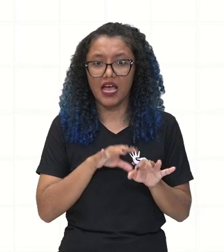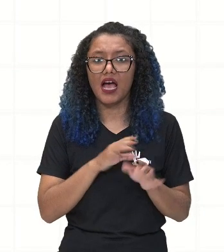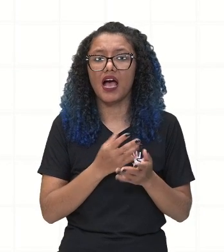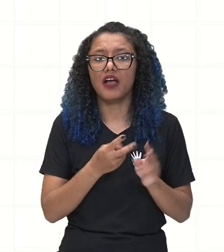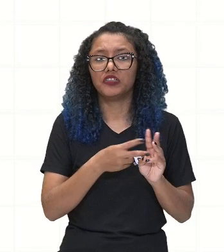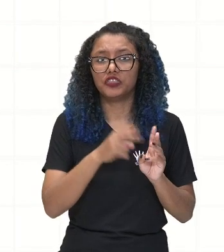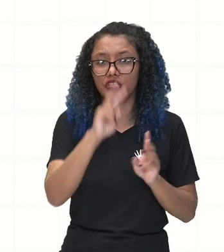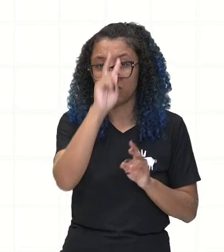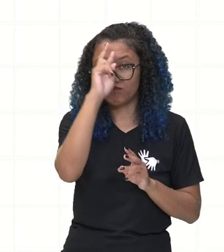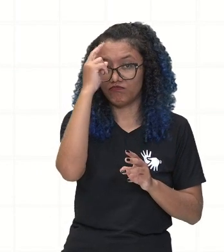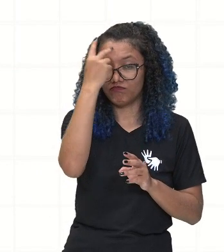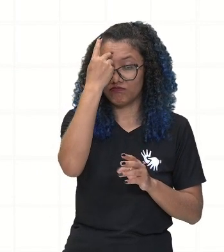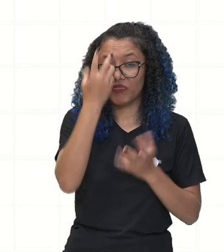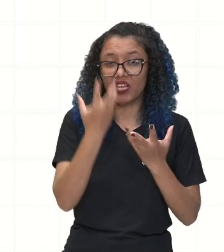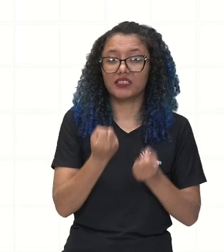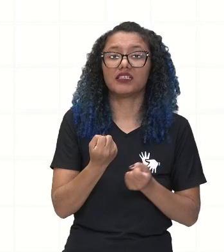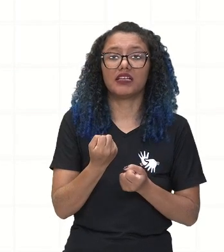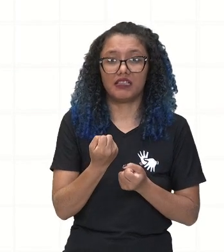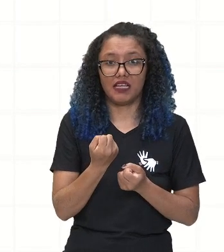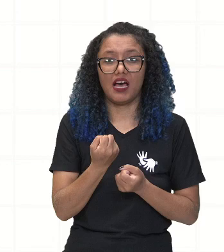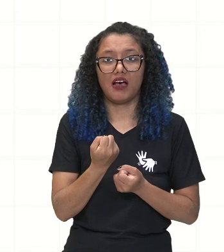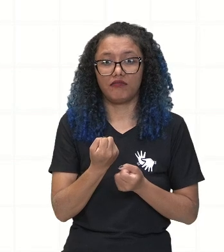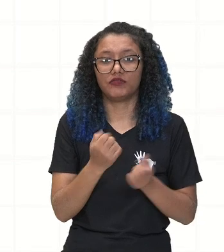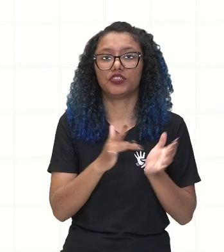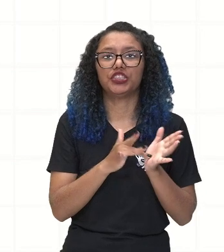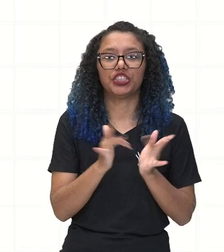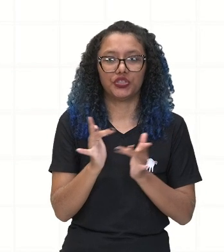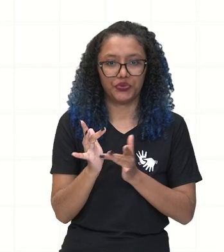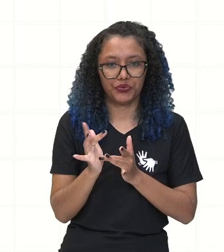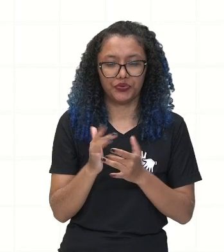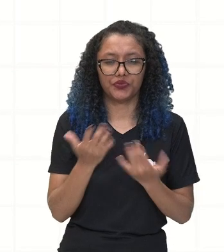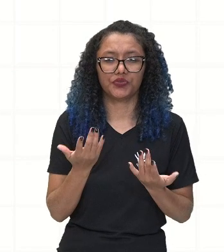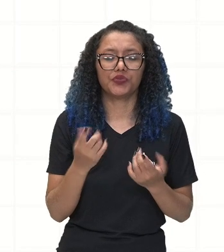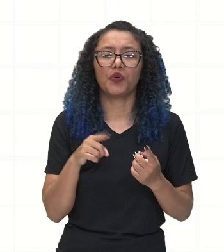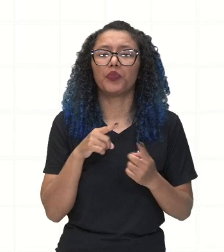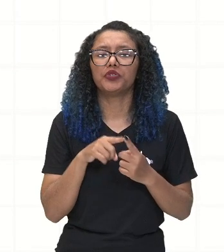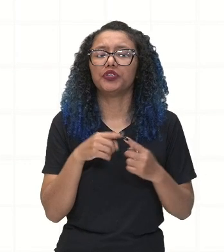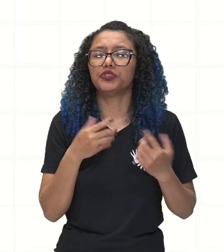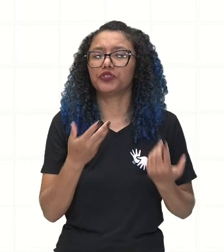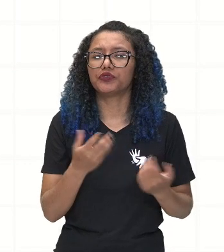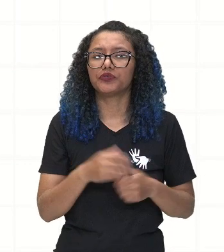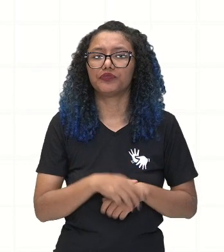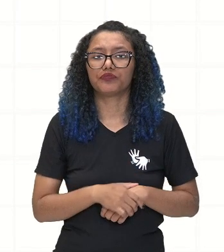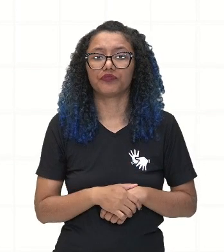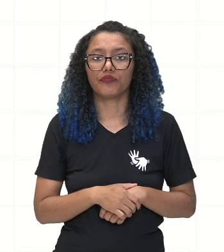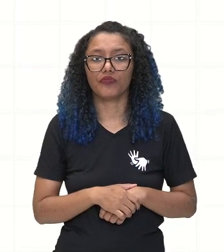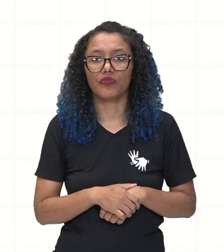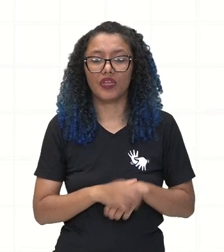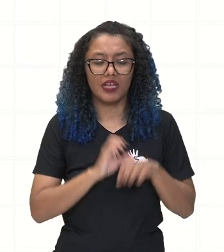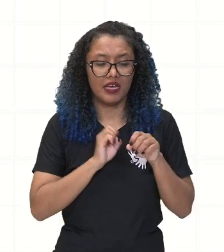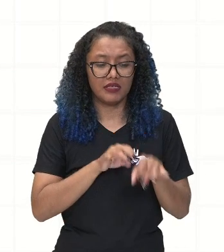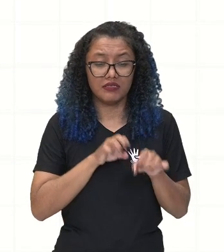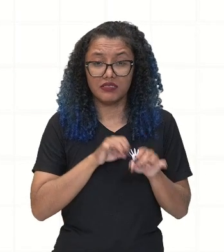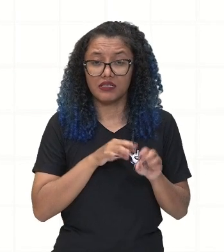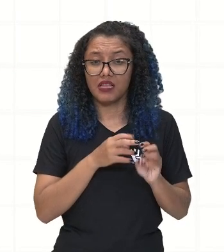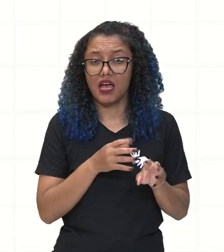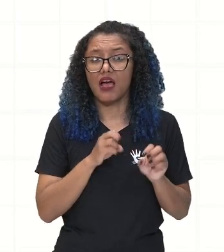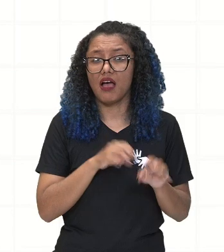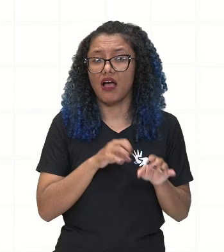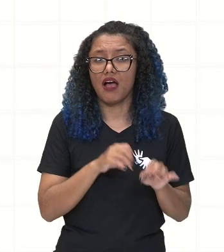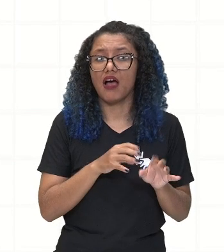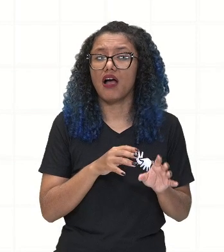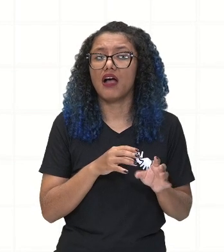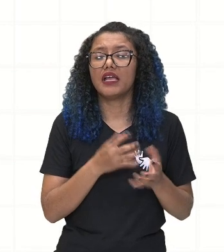da Companhia de Jesus. E a função deles era justamente o quê? Converter novos cristãos ao